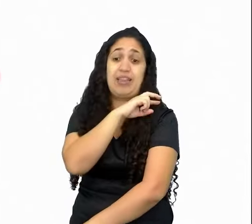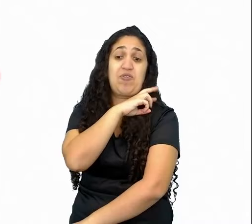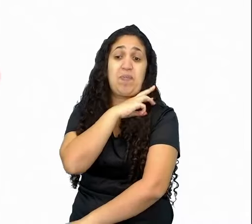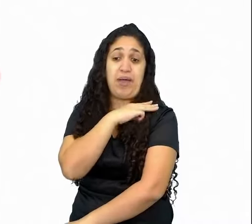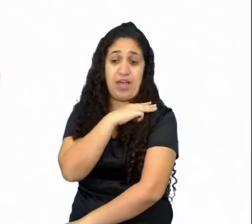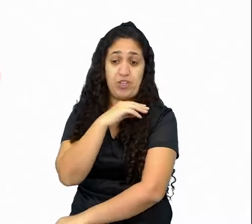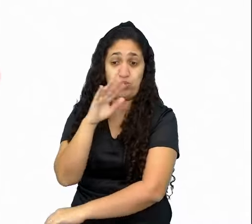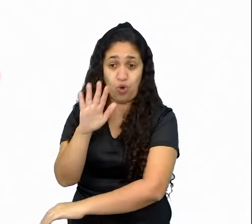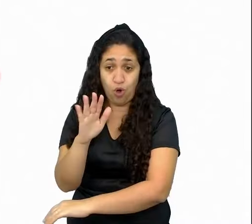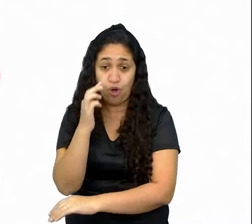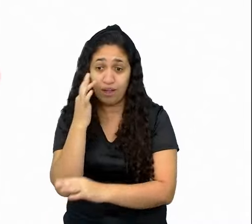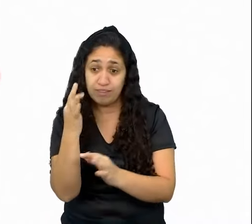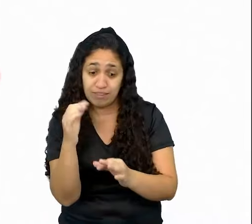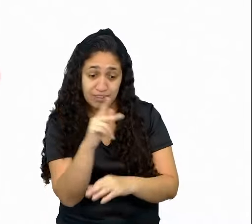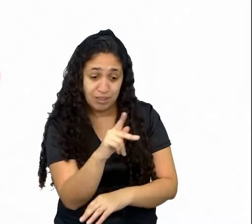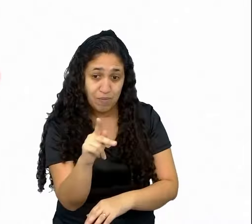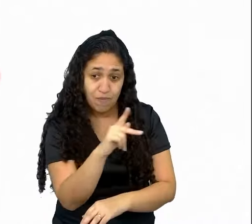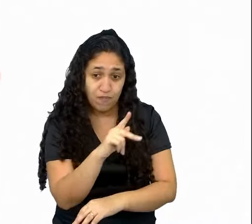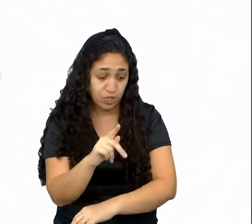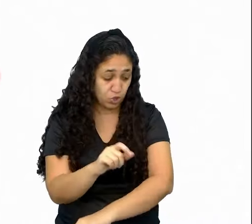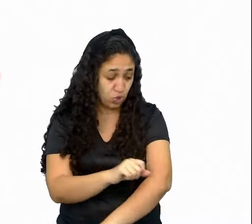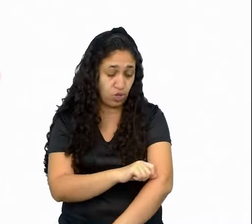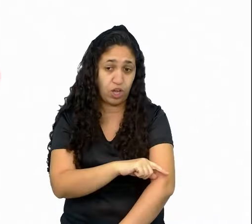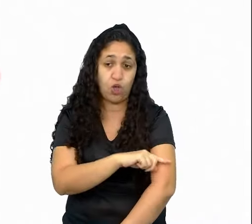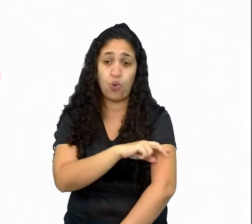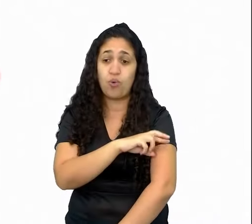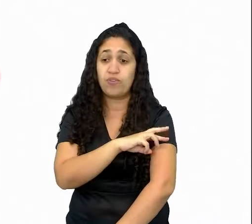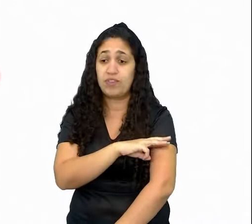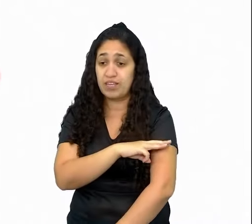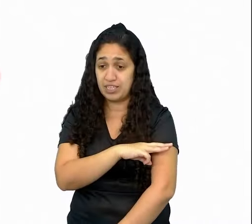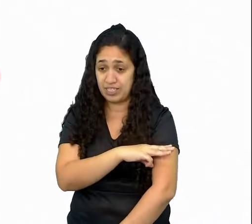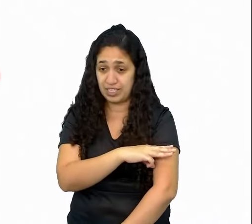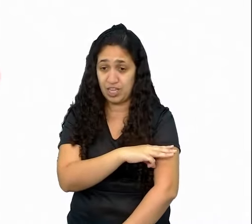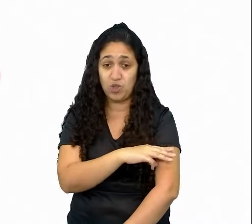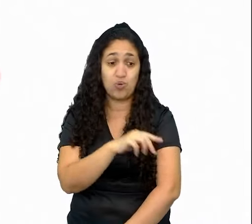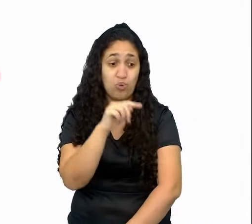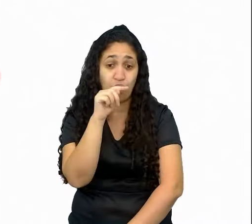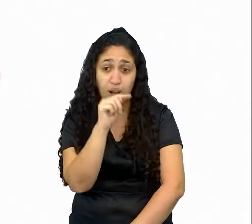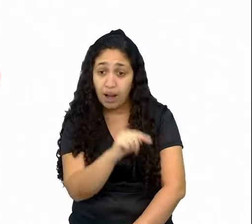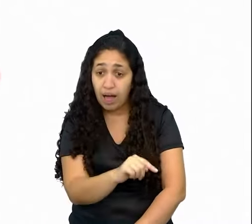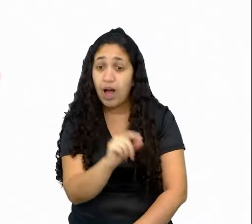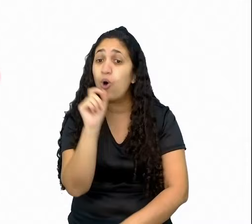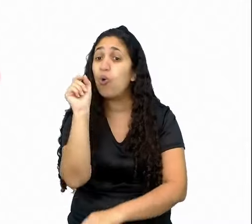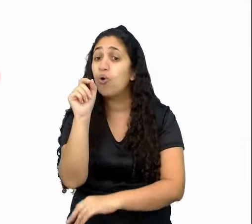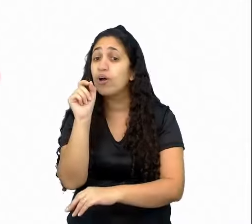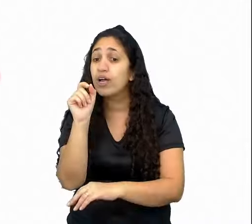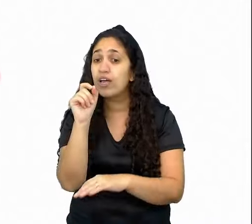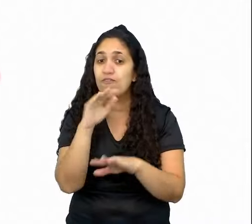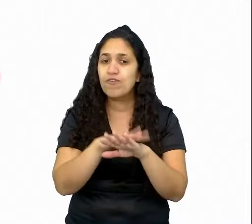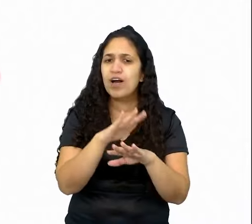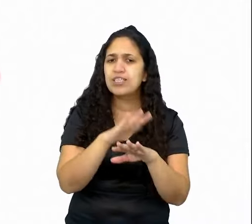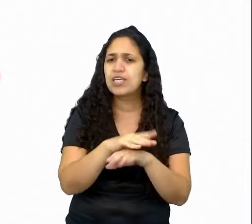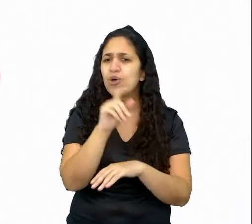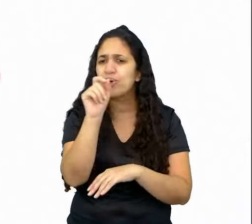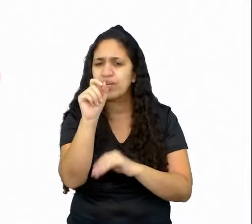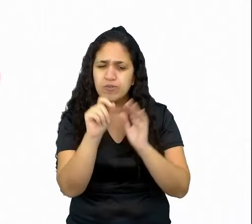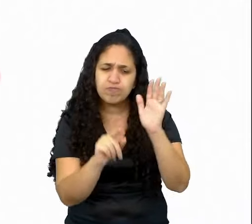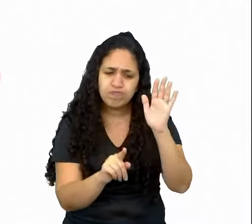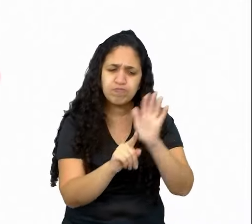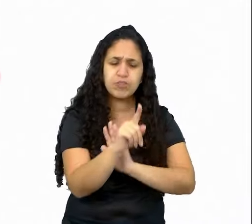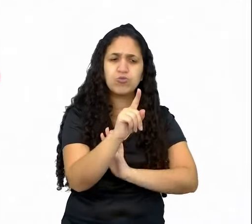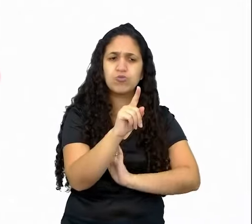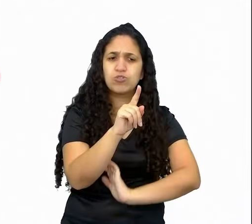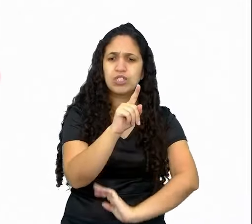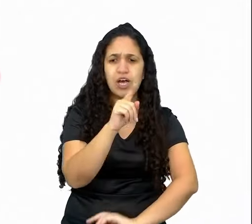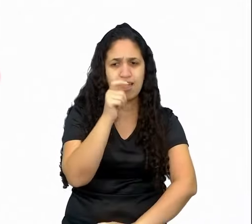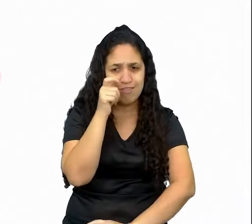anos iniciais, né, as formações dos anos iniciais, o pessoal fala muito, né, de fazer boas perguntas para